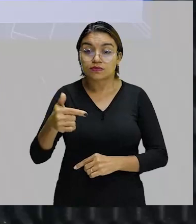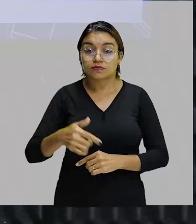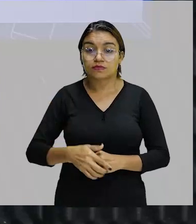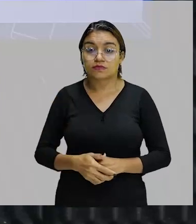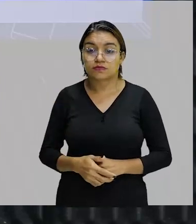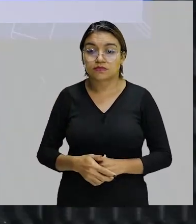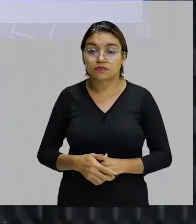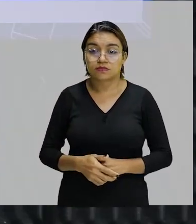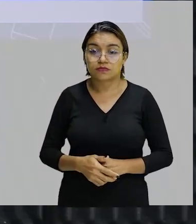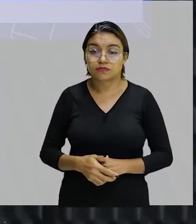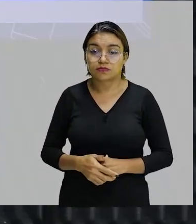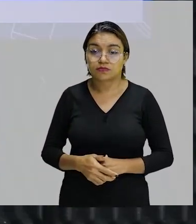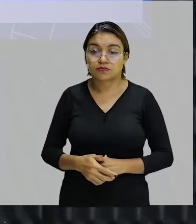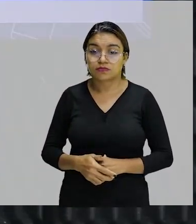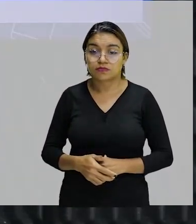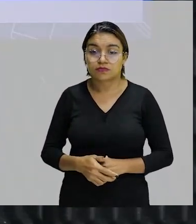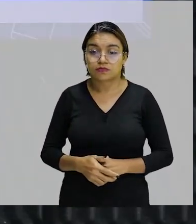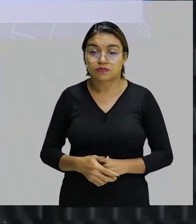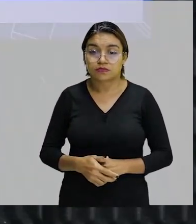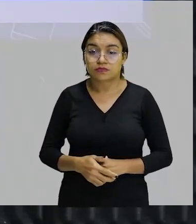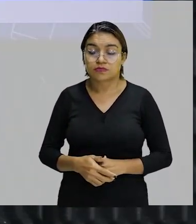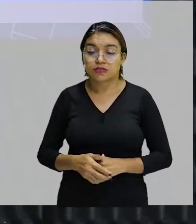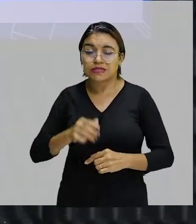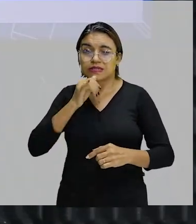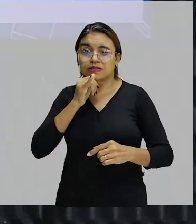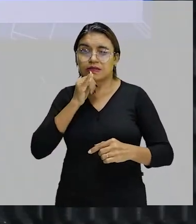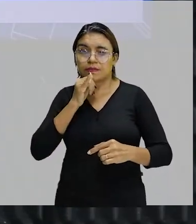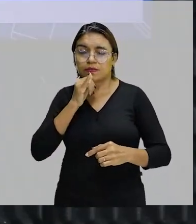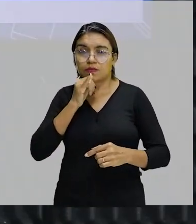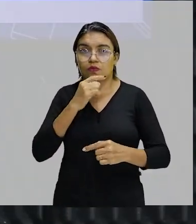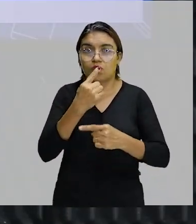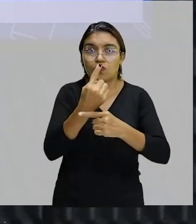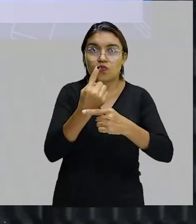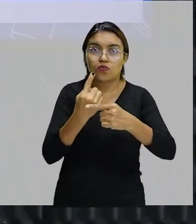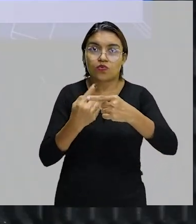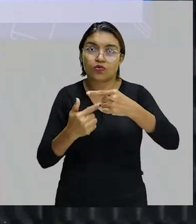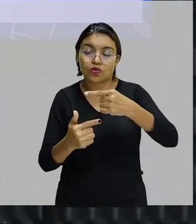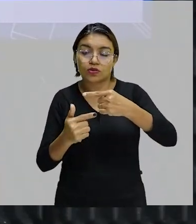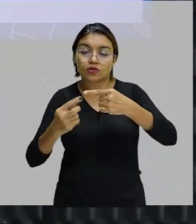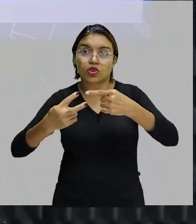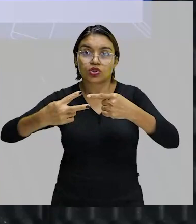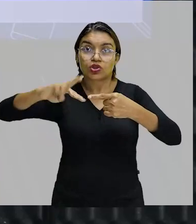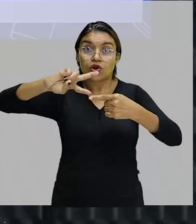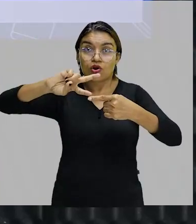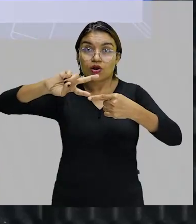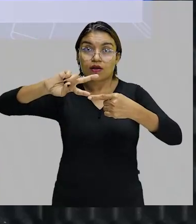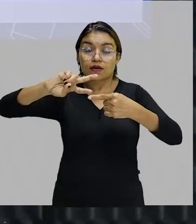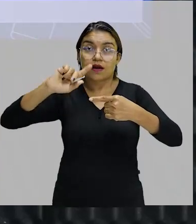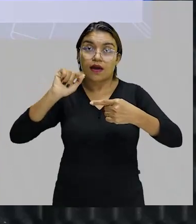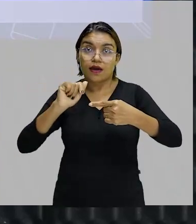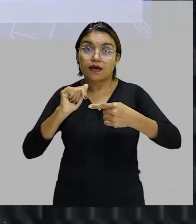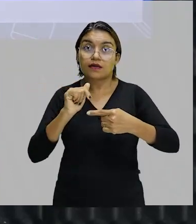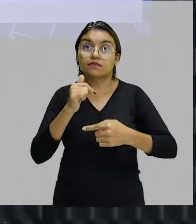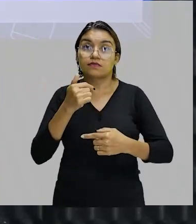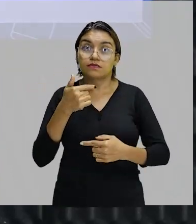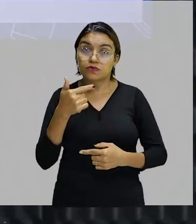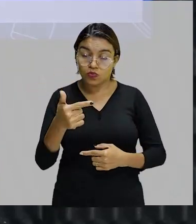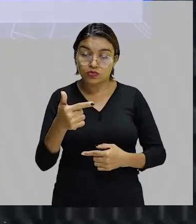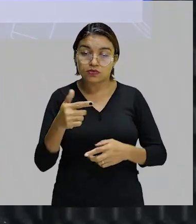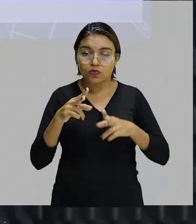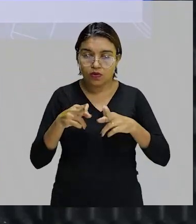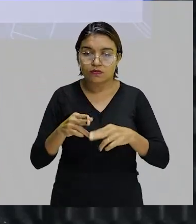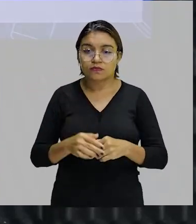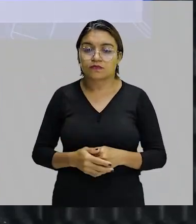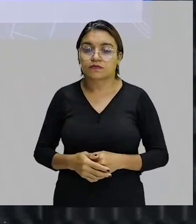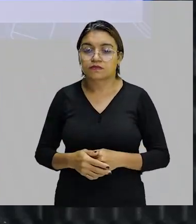né, eu já posso fazer, né, as continhas de maneira a diminuir esses valores que eu estou